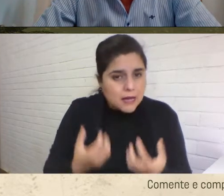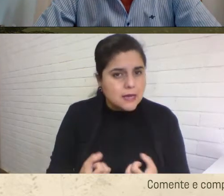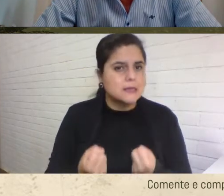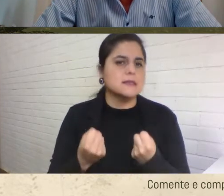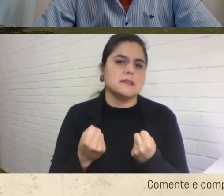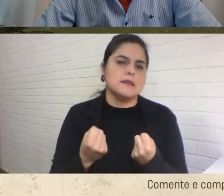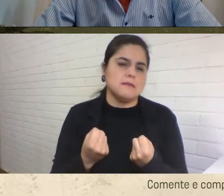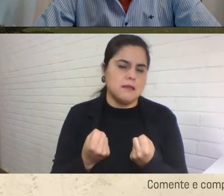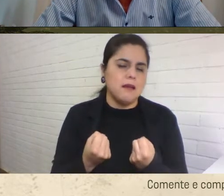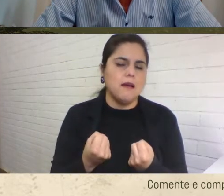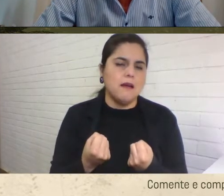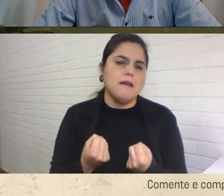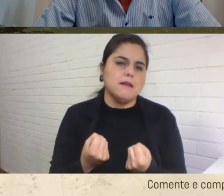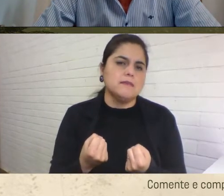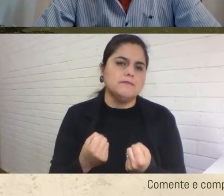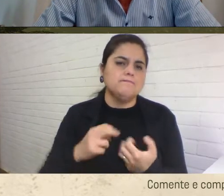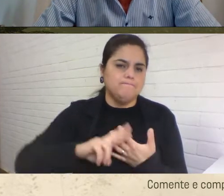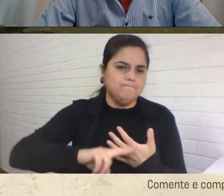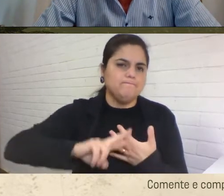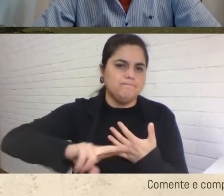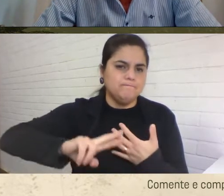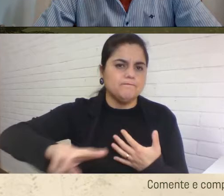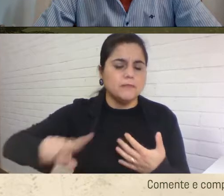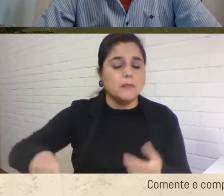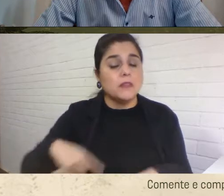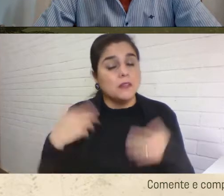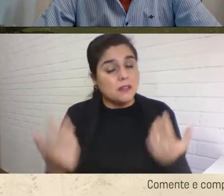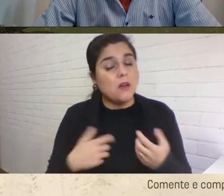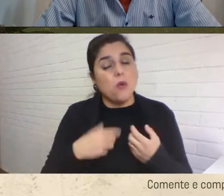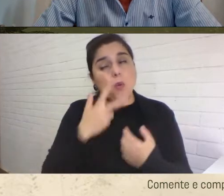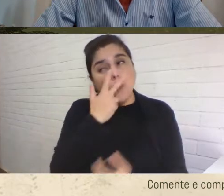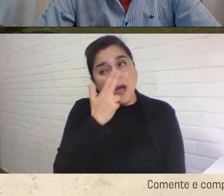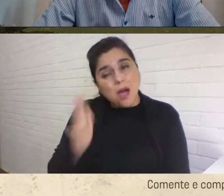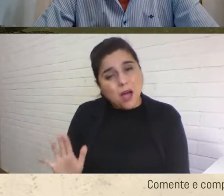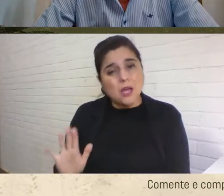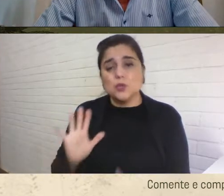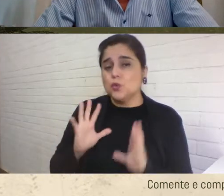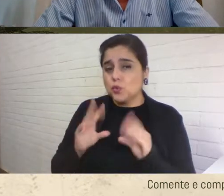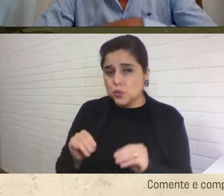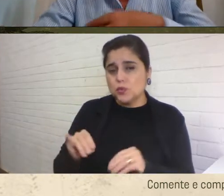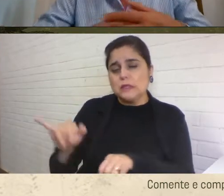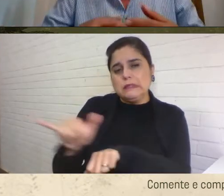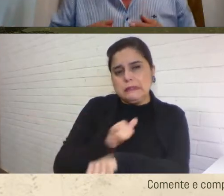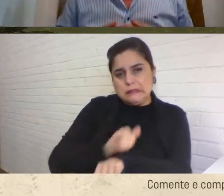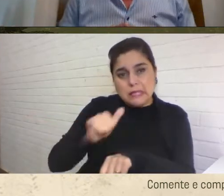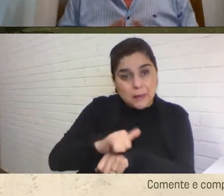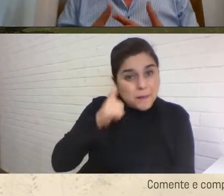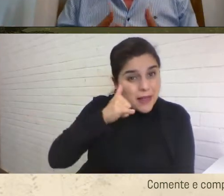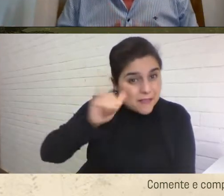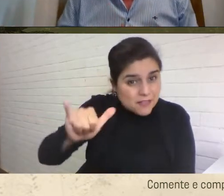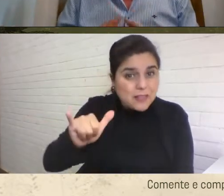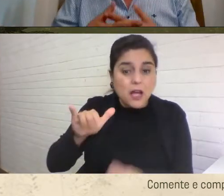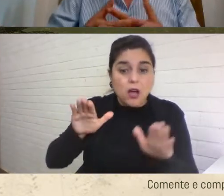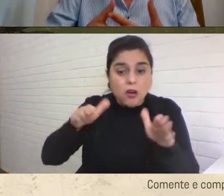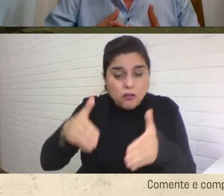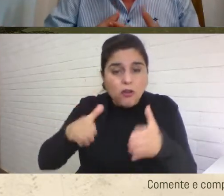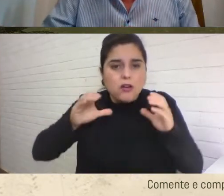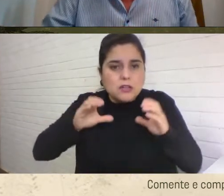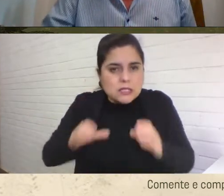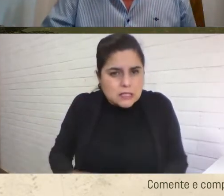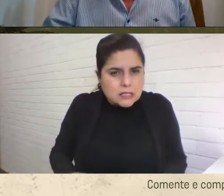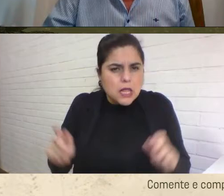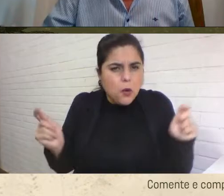substâncias. Eu diria que toda a nossa estratégia preventiva é muito mais focada no cidadão e nas suas capacidades